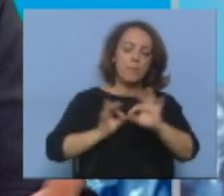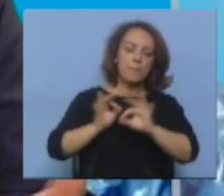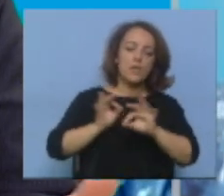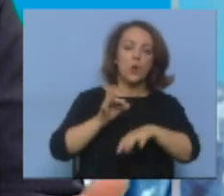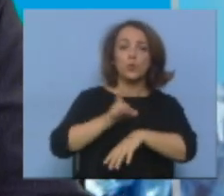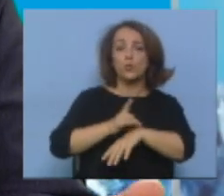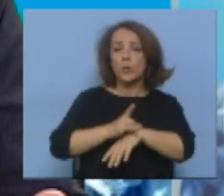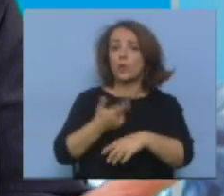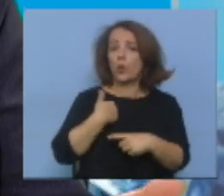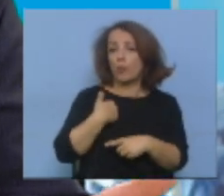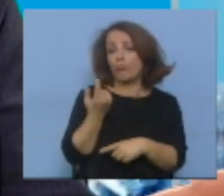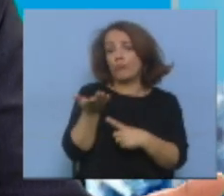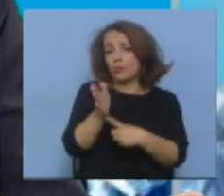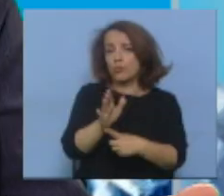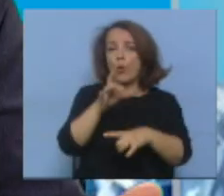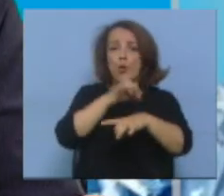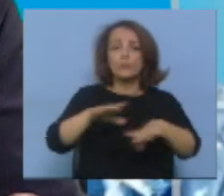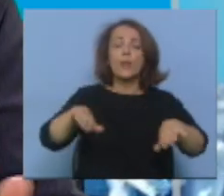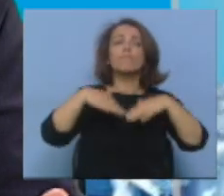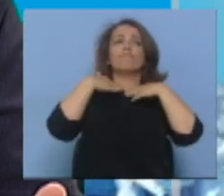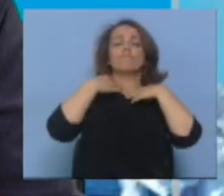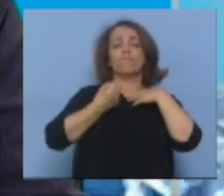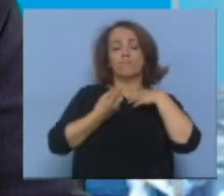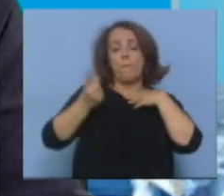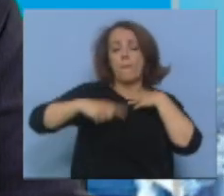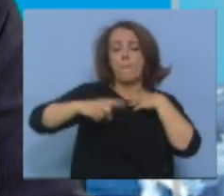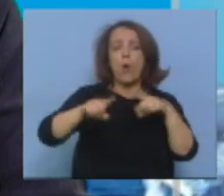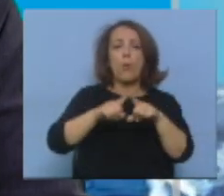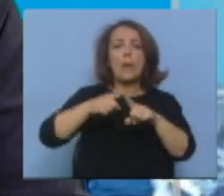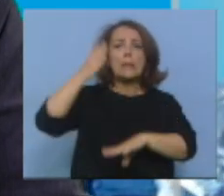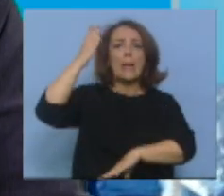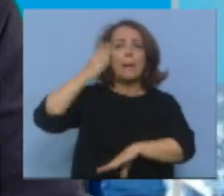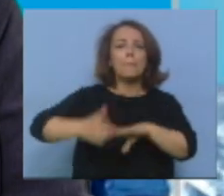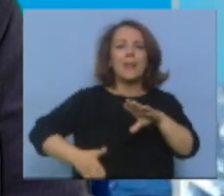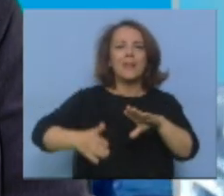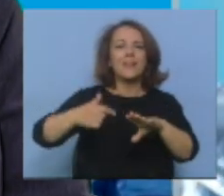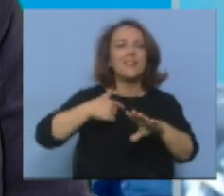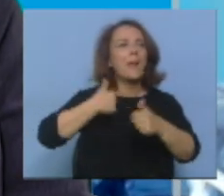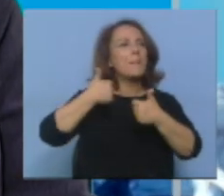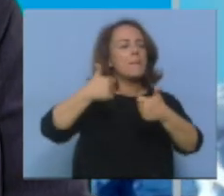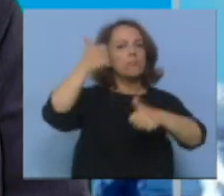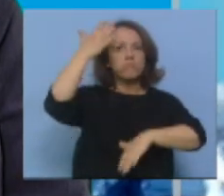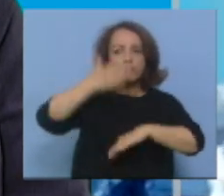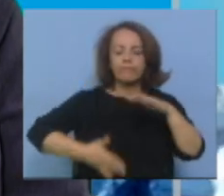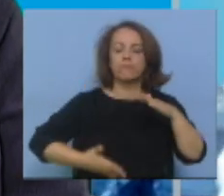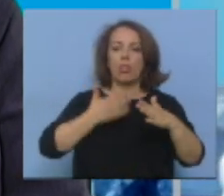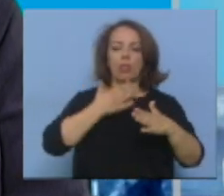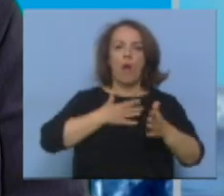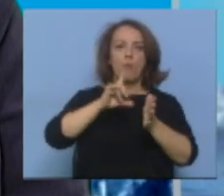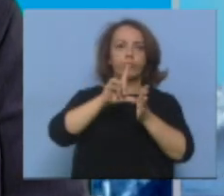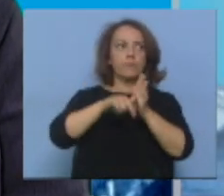estive hospitalizado várias vezes, portanto sei o que é isso, não é? De repente os nossos projetos param. Dá-nos também